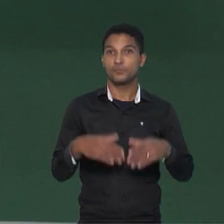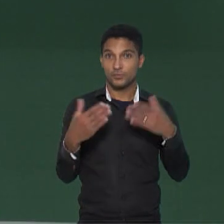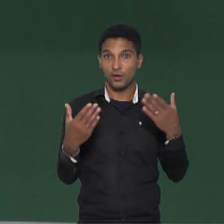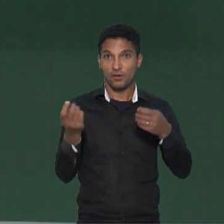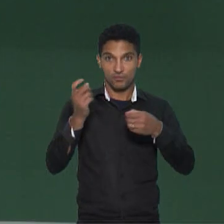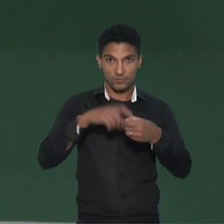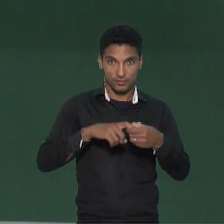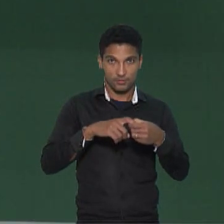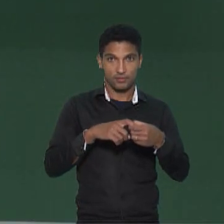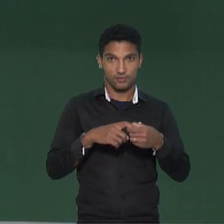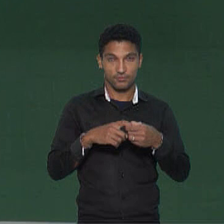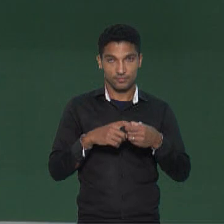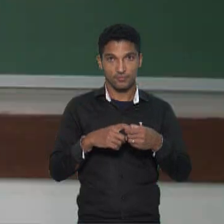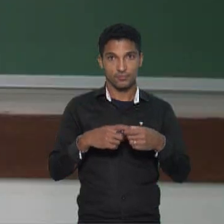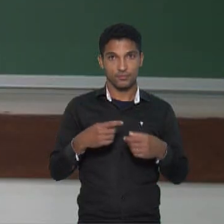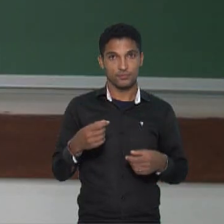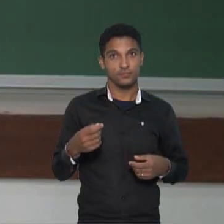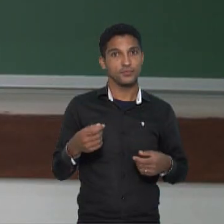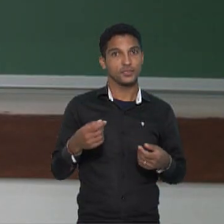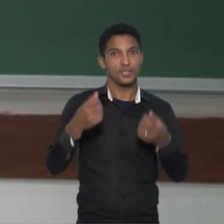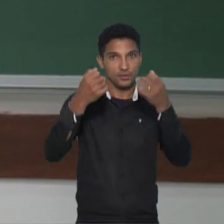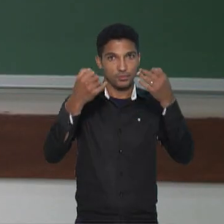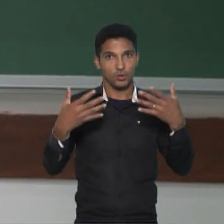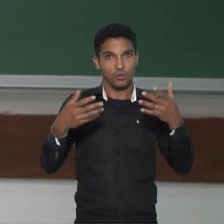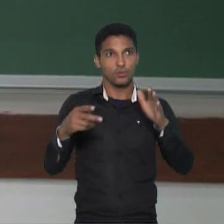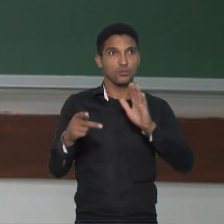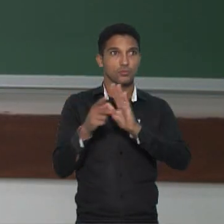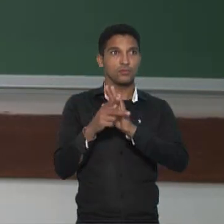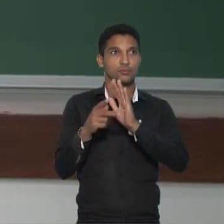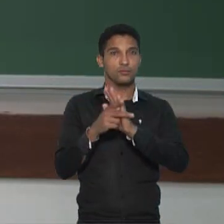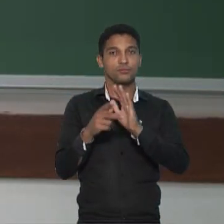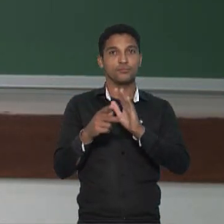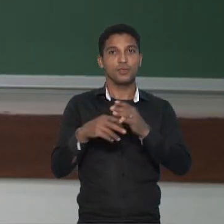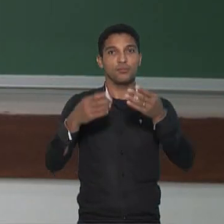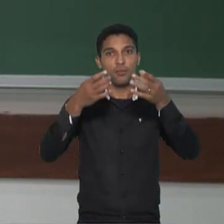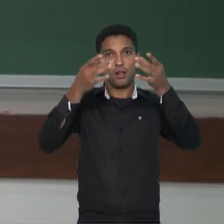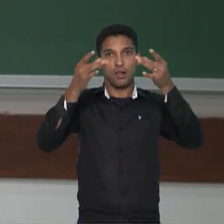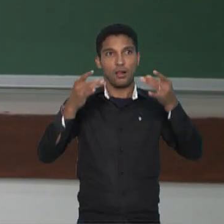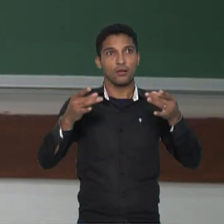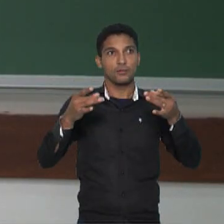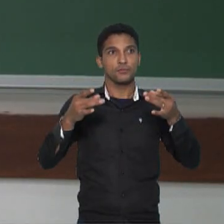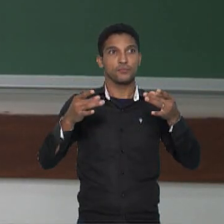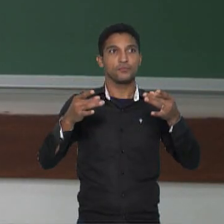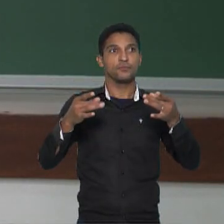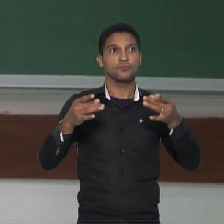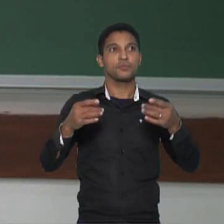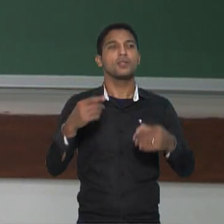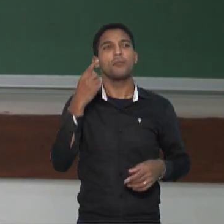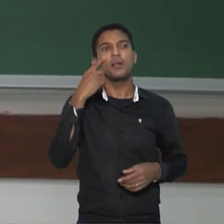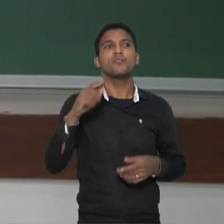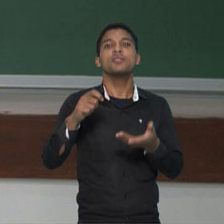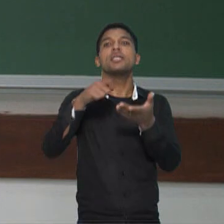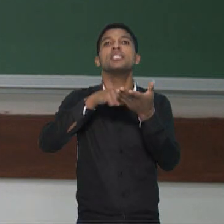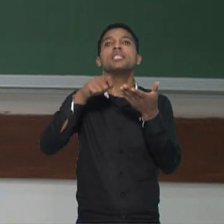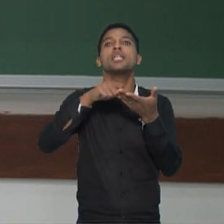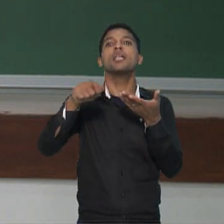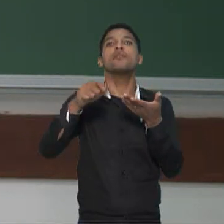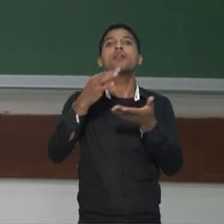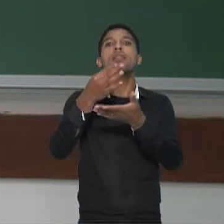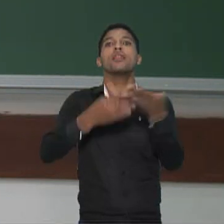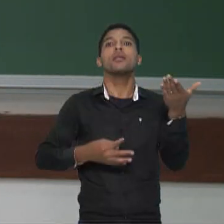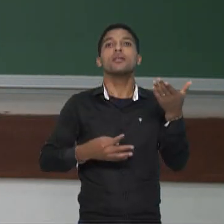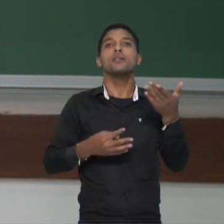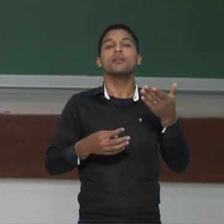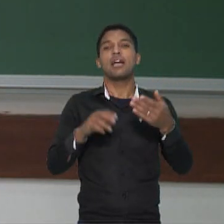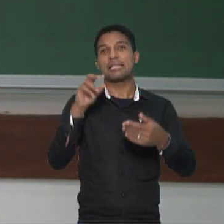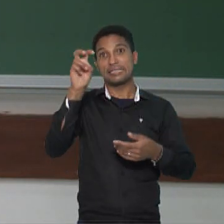Pessoal, voltamos aqui, né? A gente falou bastante do Louis David, tem muito mais coisa para falar sobre ele, né? Mas daqui, escreva sobre um texto, um mínimo